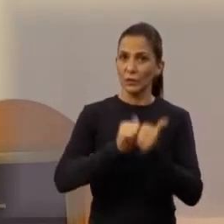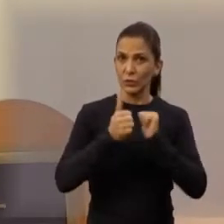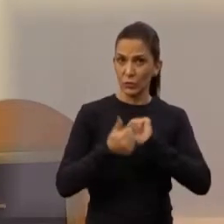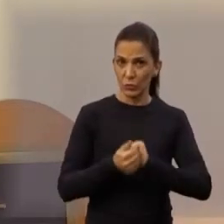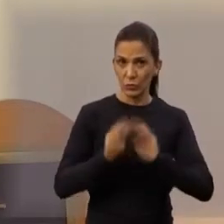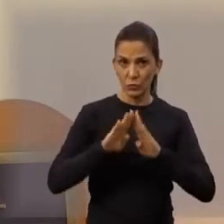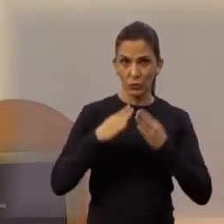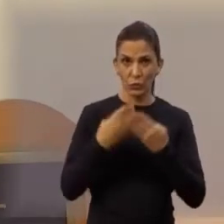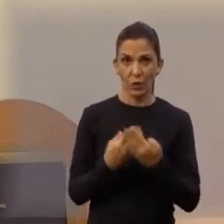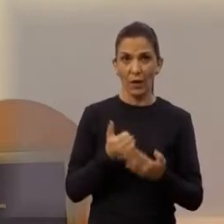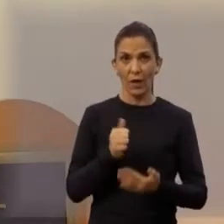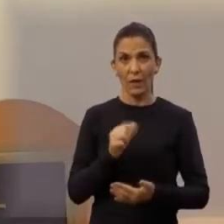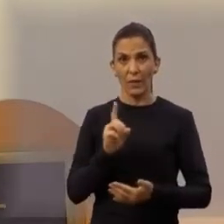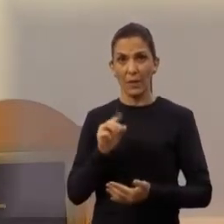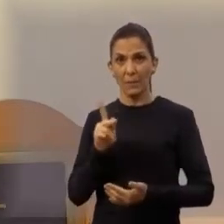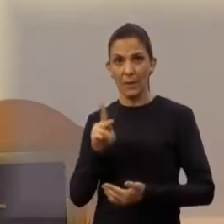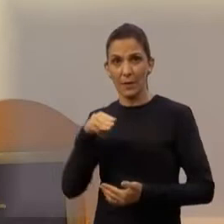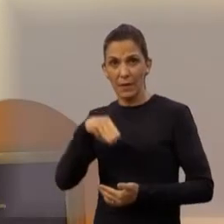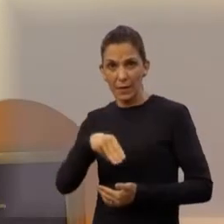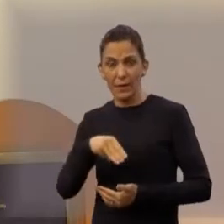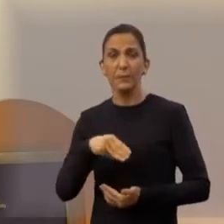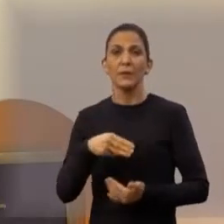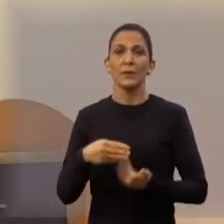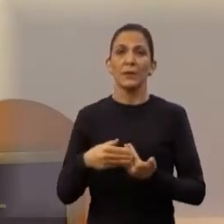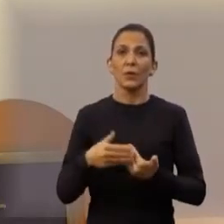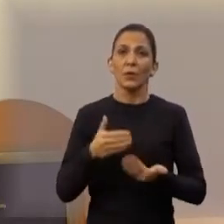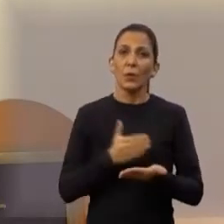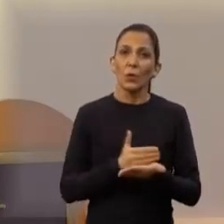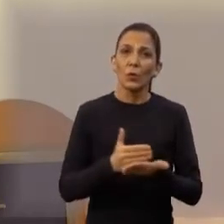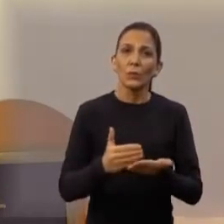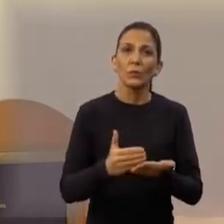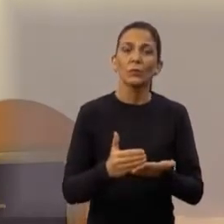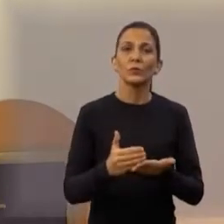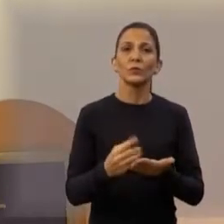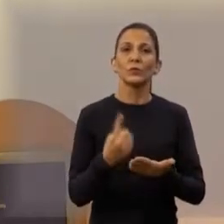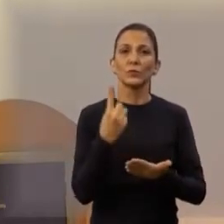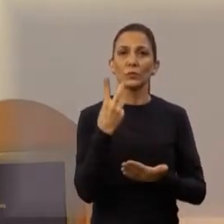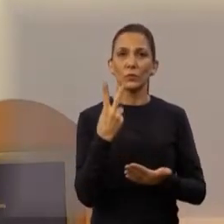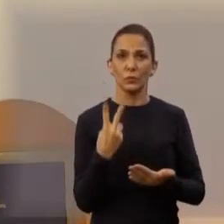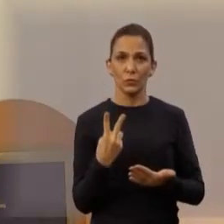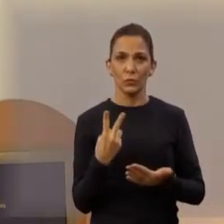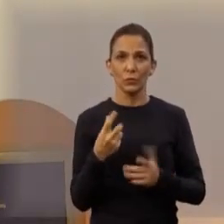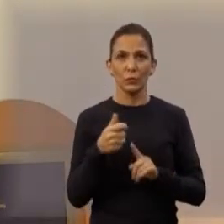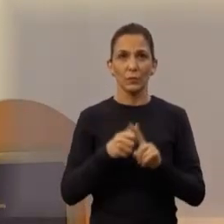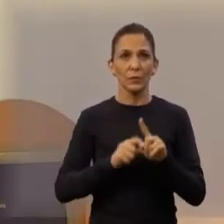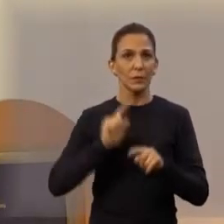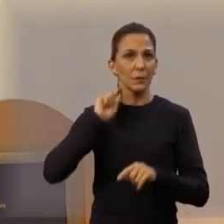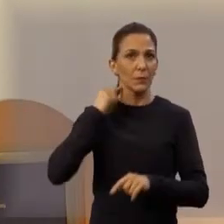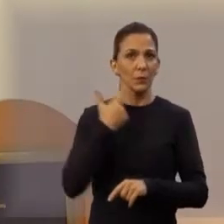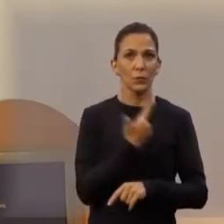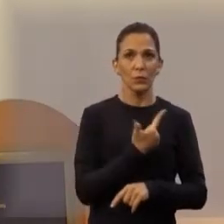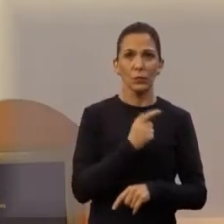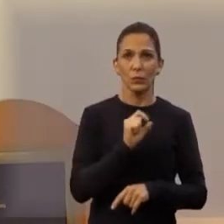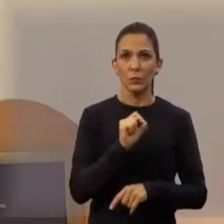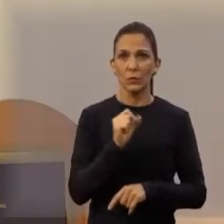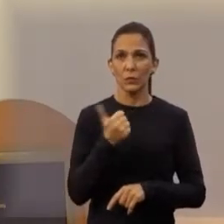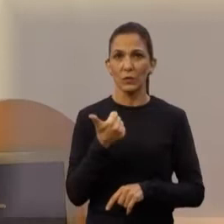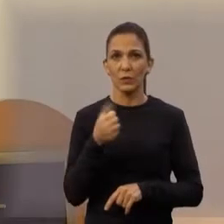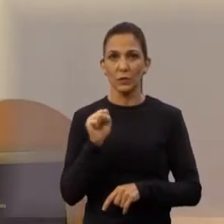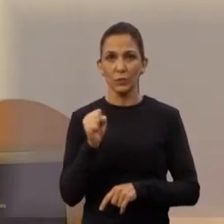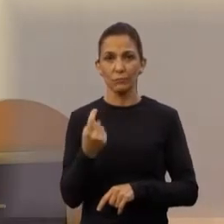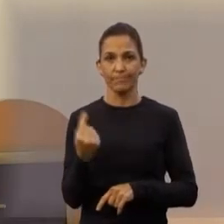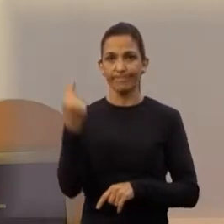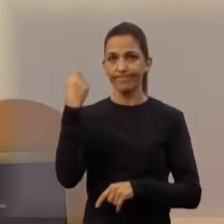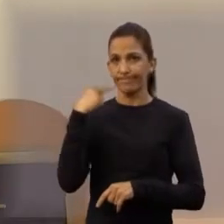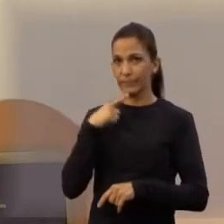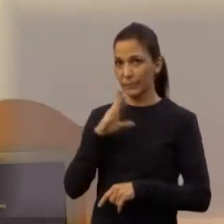futebol para de PM iniciou suas atividades tô indo Doze de maio de 2018 temos